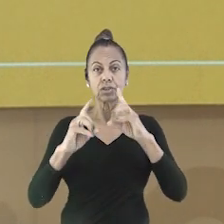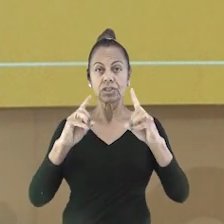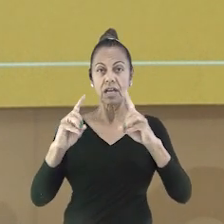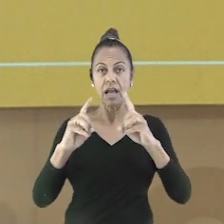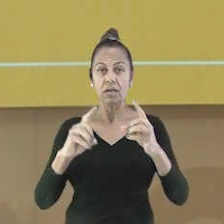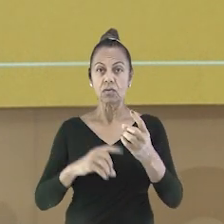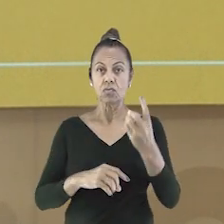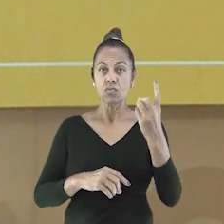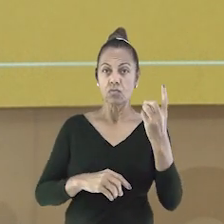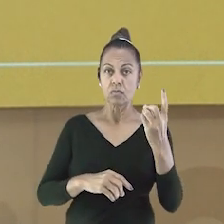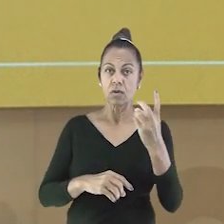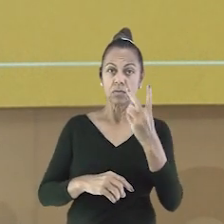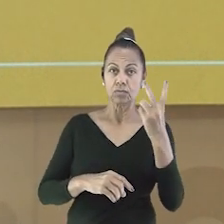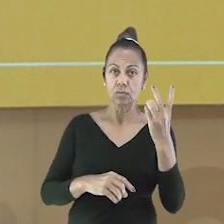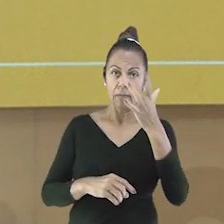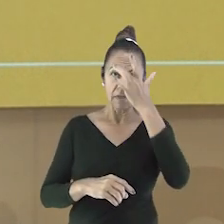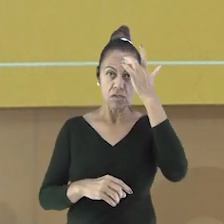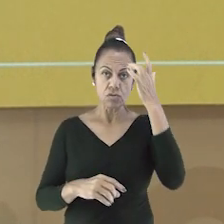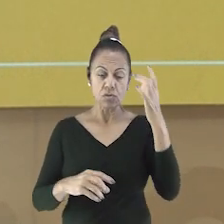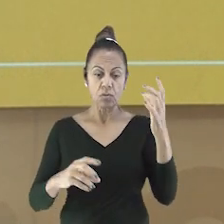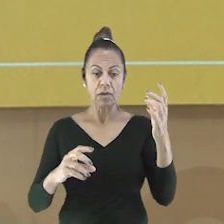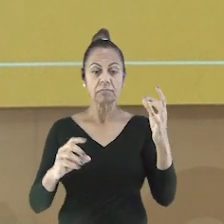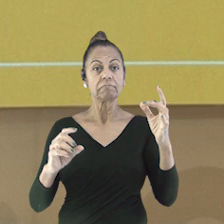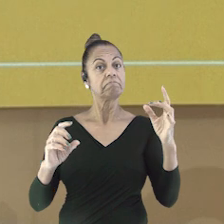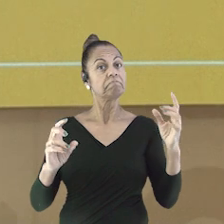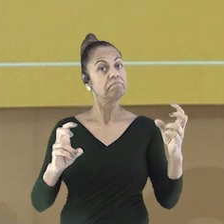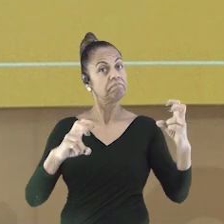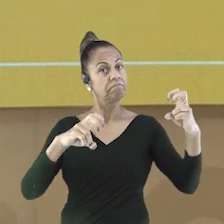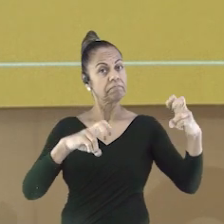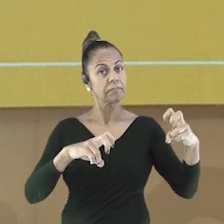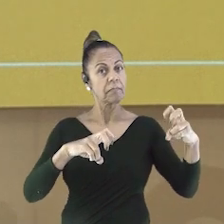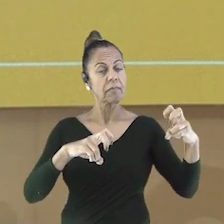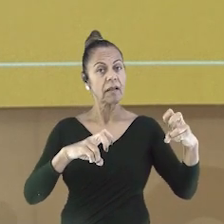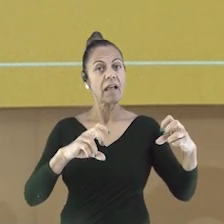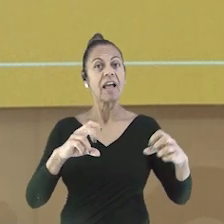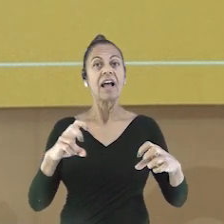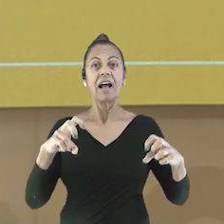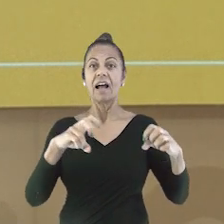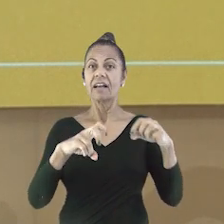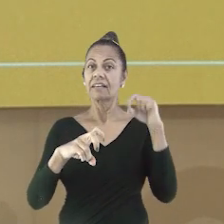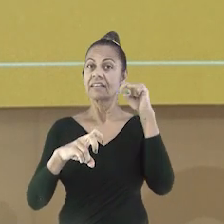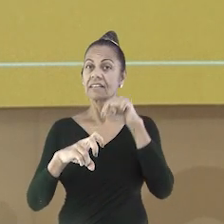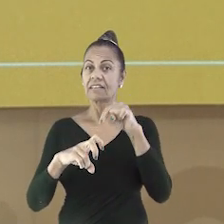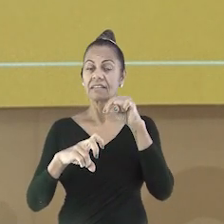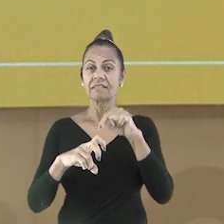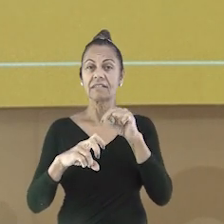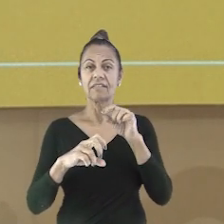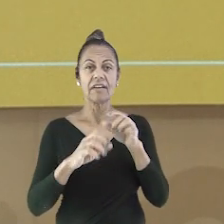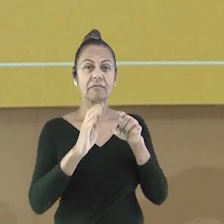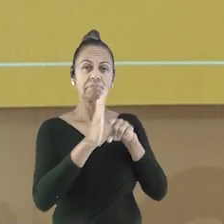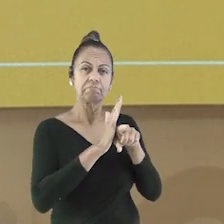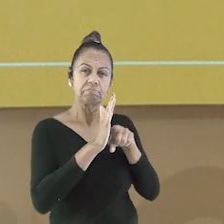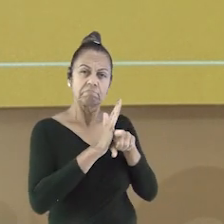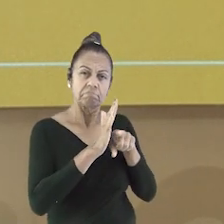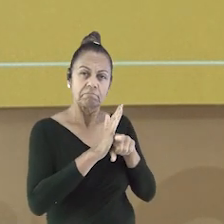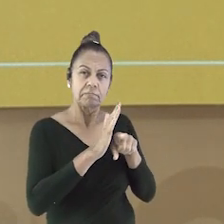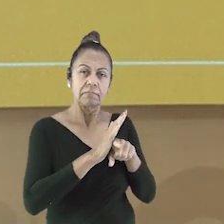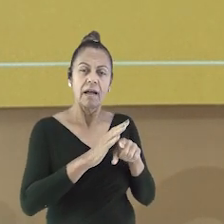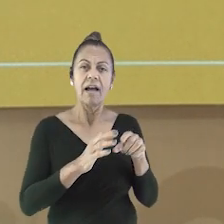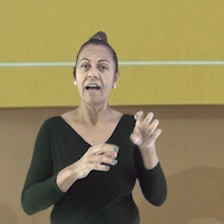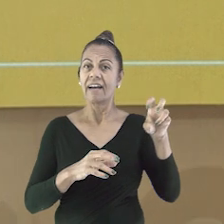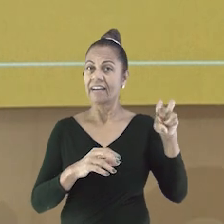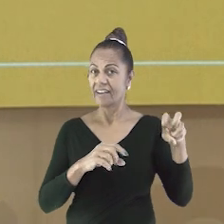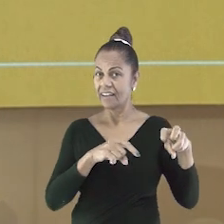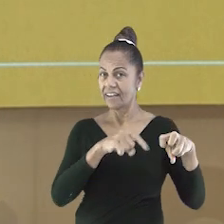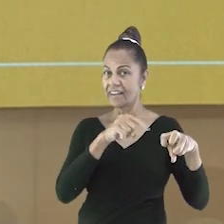mais pessoas, denominada entrevistador, quem faz a entrevista, e entrevistado, quem responde